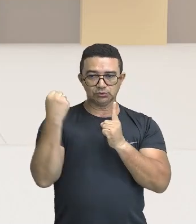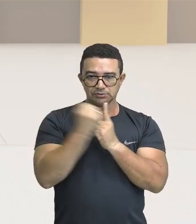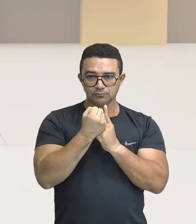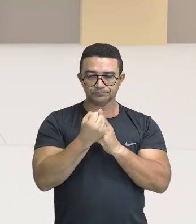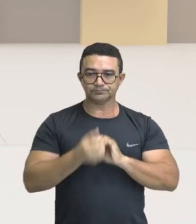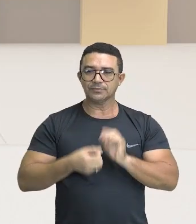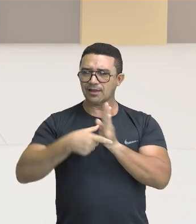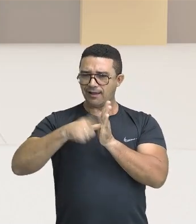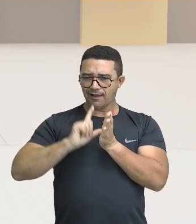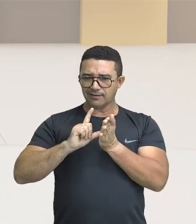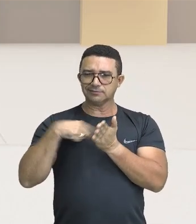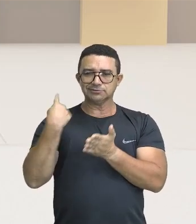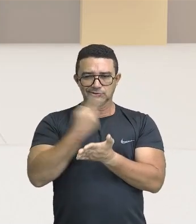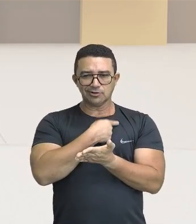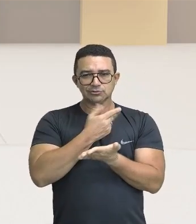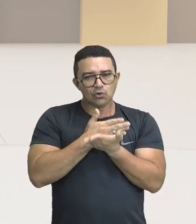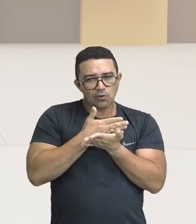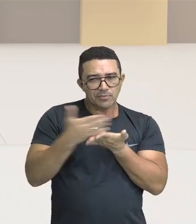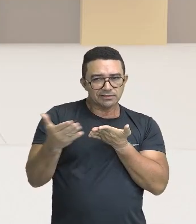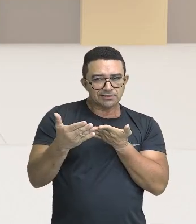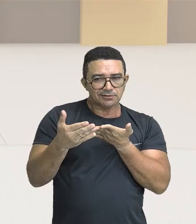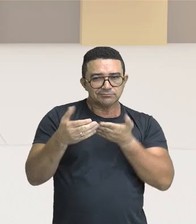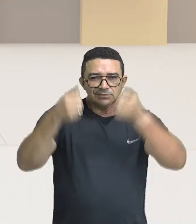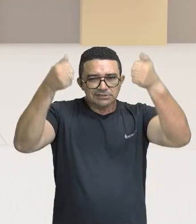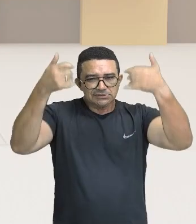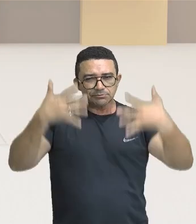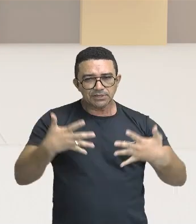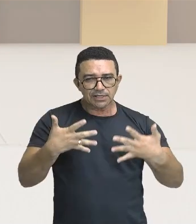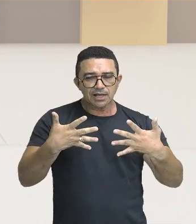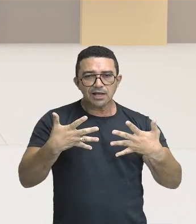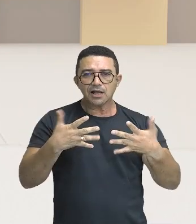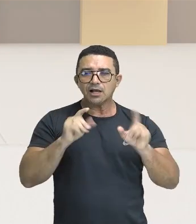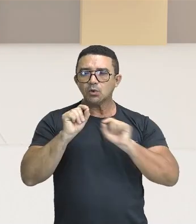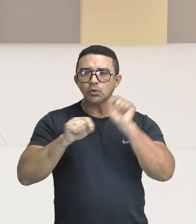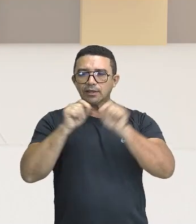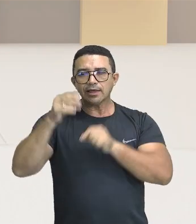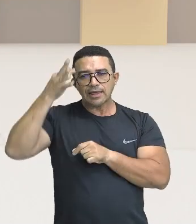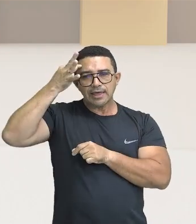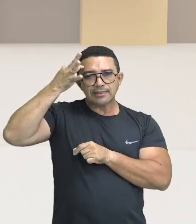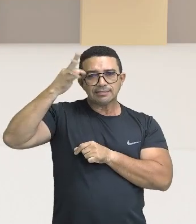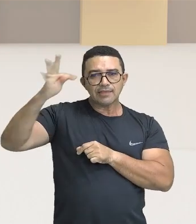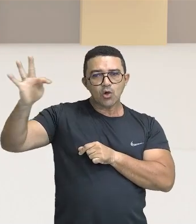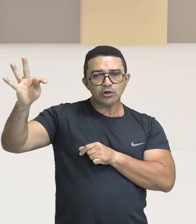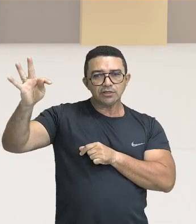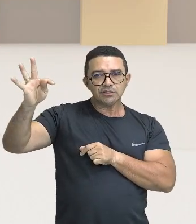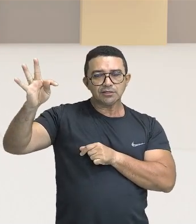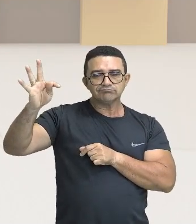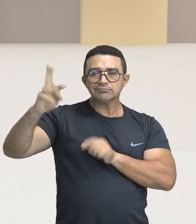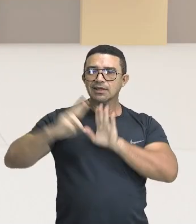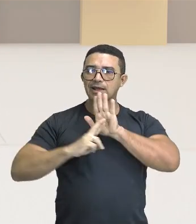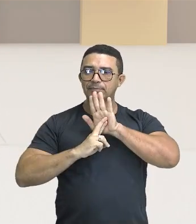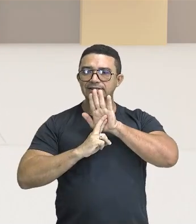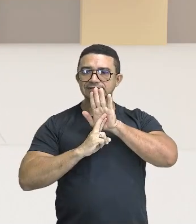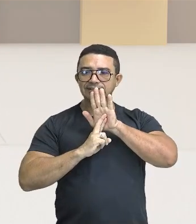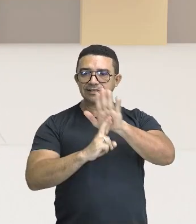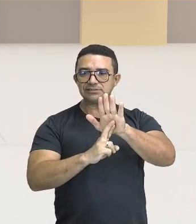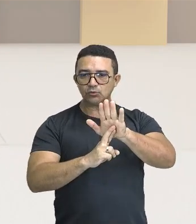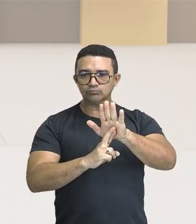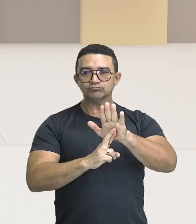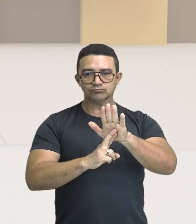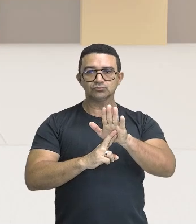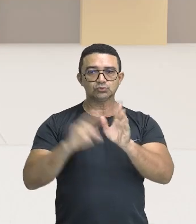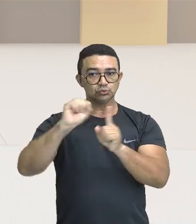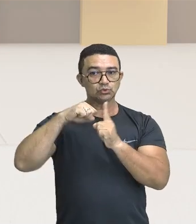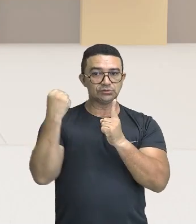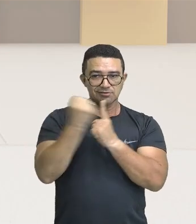de começarmos a construir esta teoria, que são as representações sociais, nós vamos